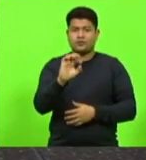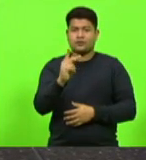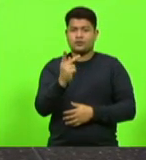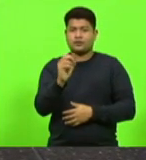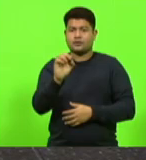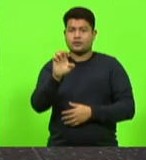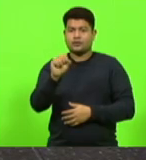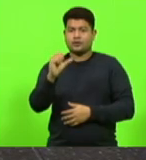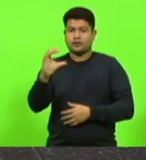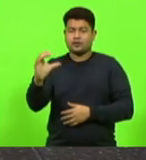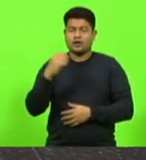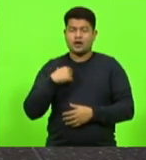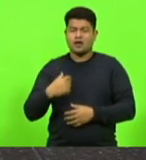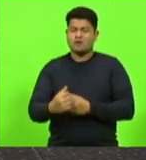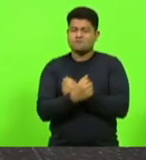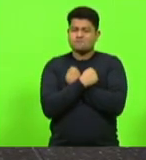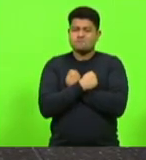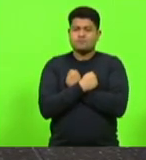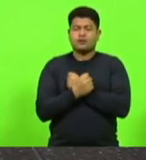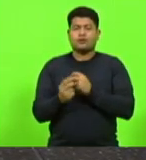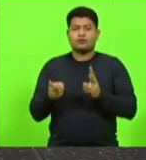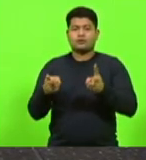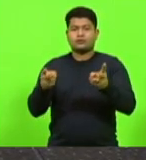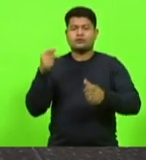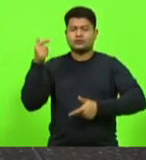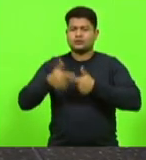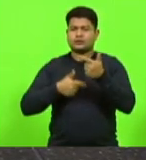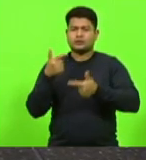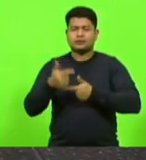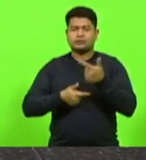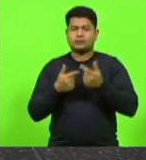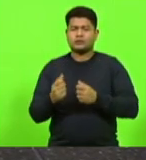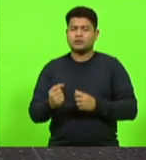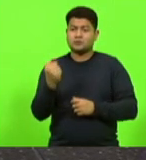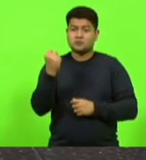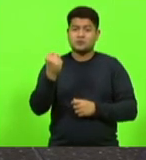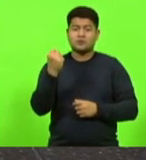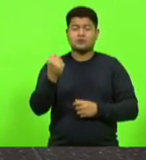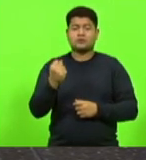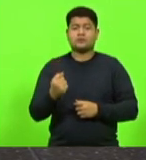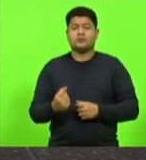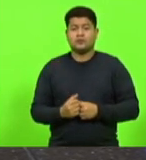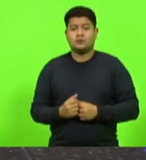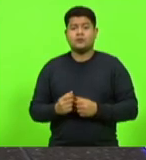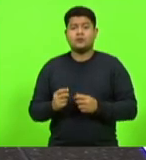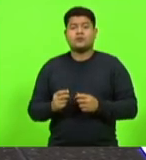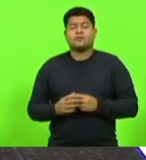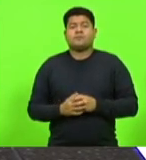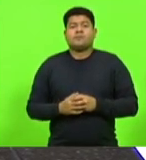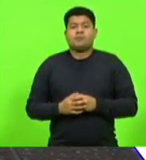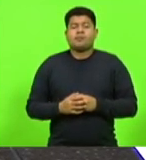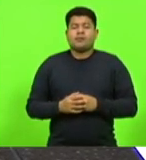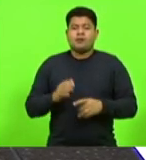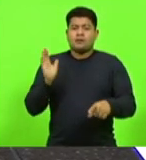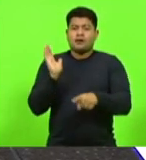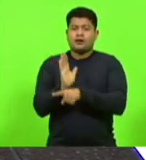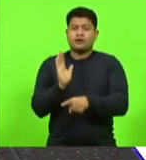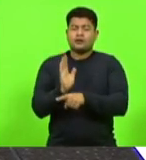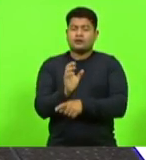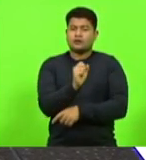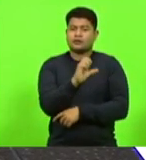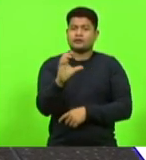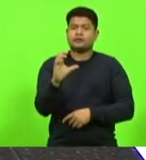a todos mesmo, que continuem com essa disposição, com essa força, com esse vigor, para continuar trabalhando em prol do Estado de Santa